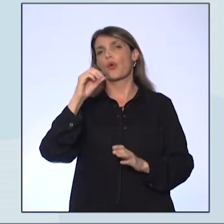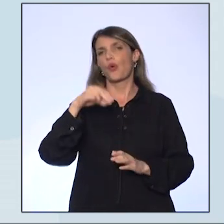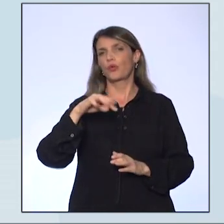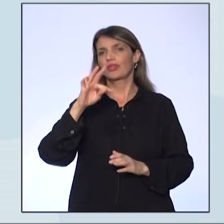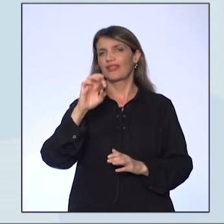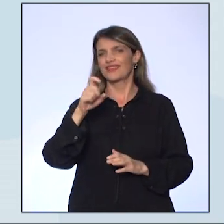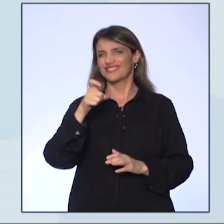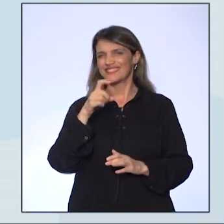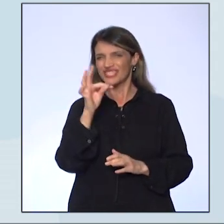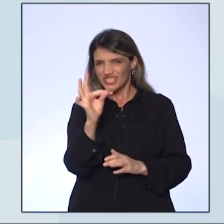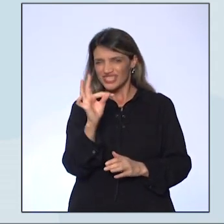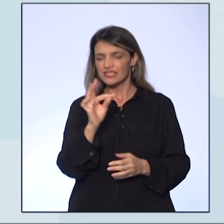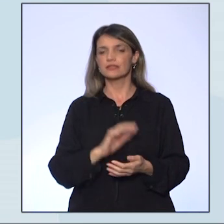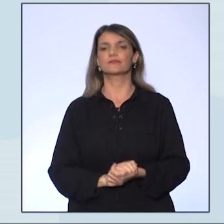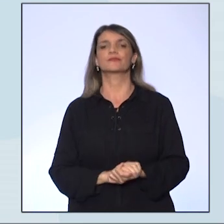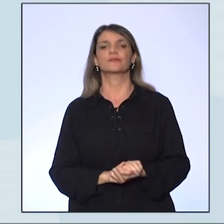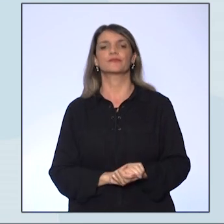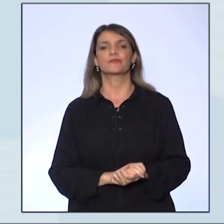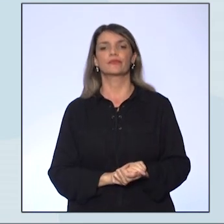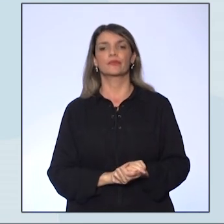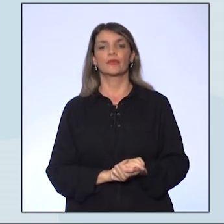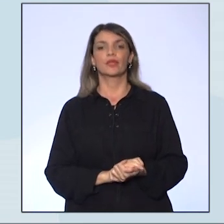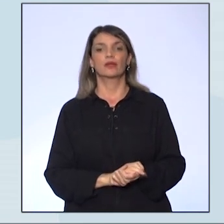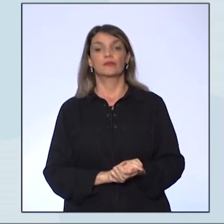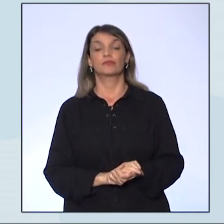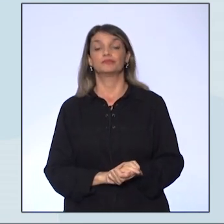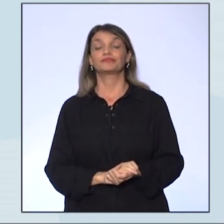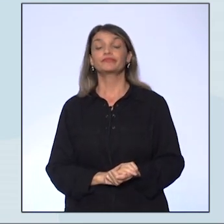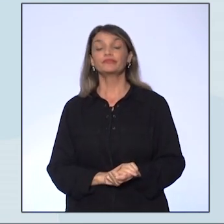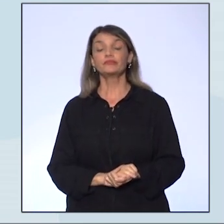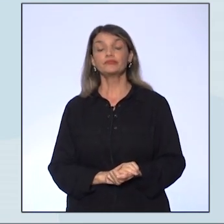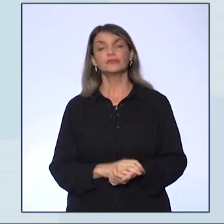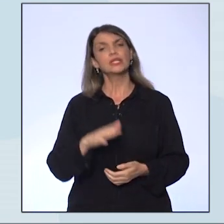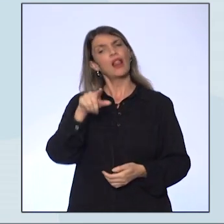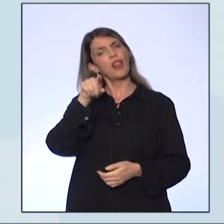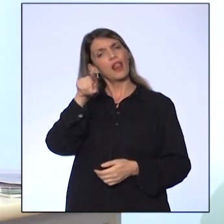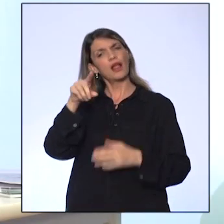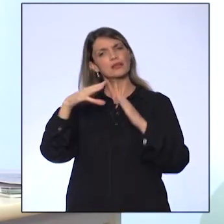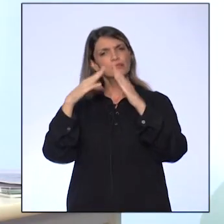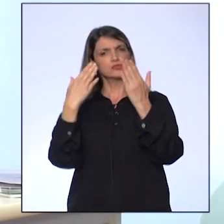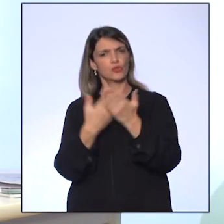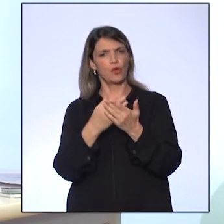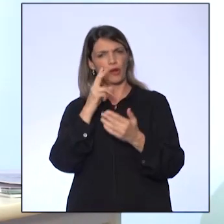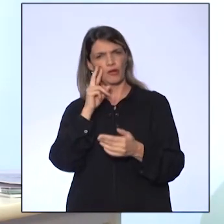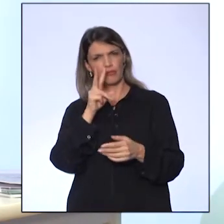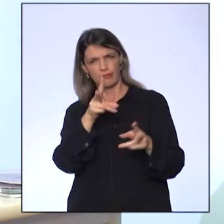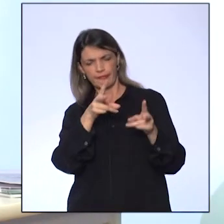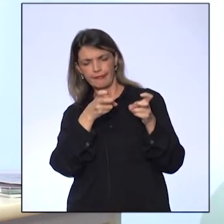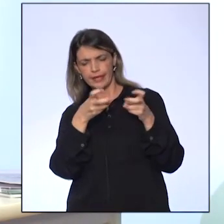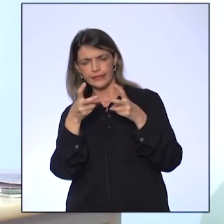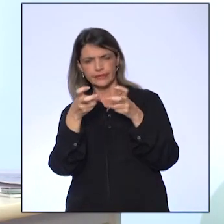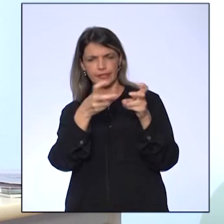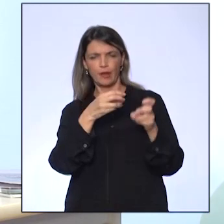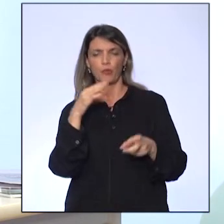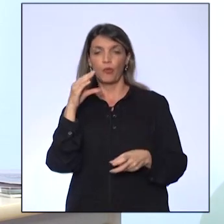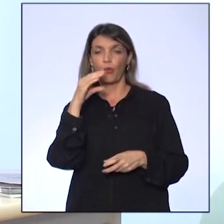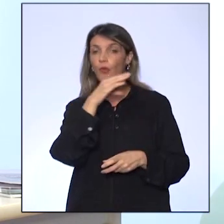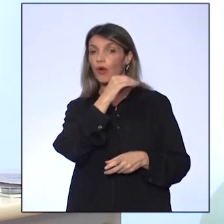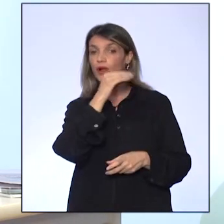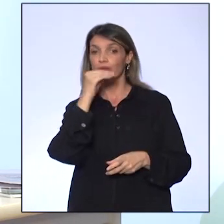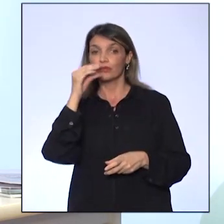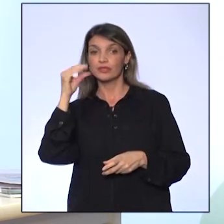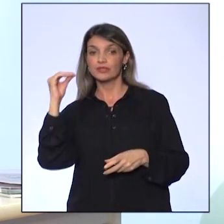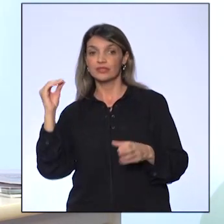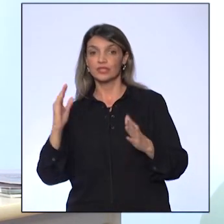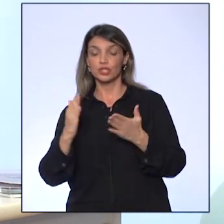para o final. Na escola, né, lá no meu ambiente escolar, eu vejo as crianças, os adolescentes, com uma agenda